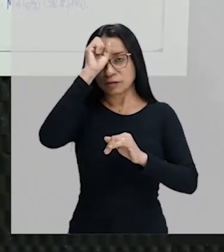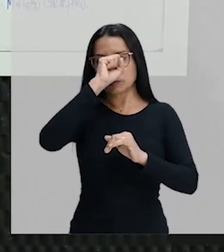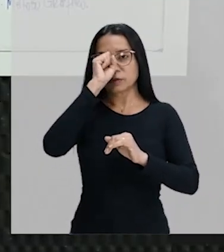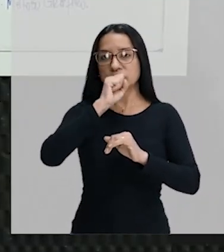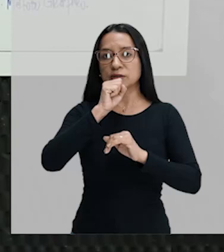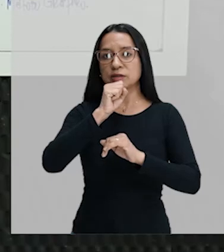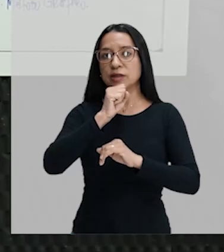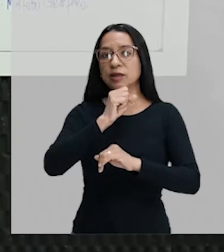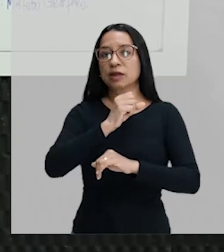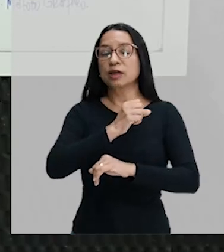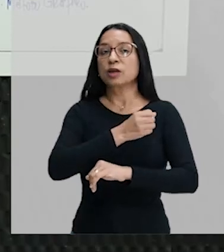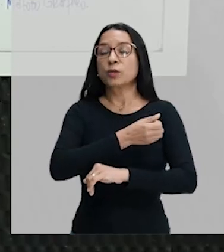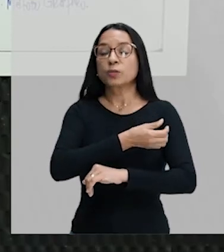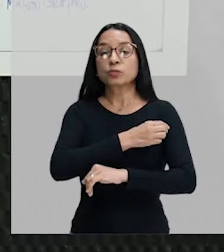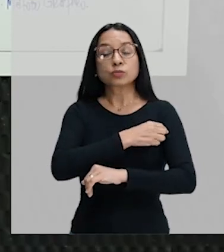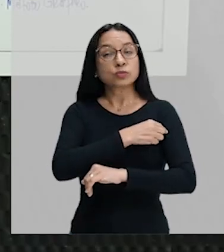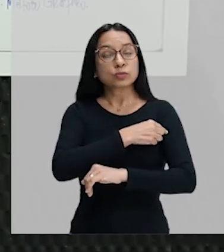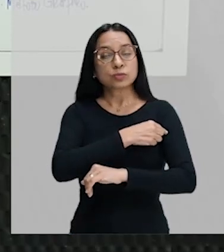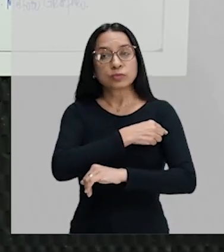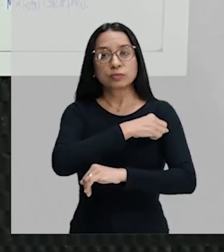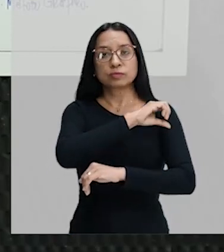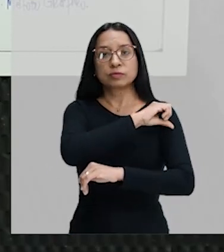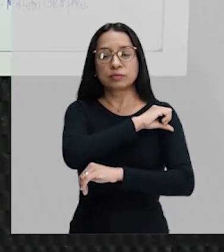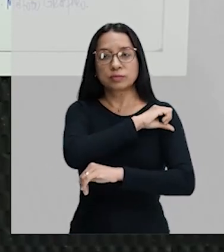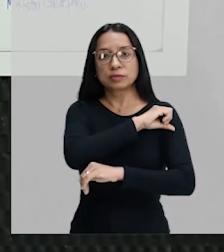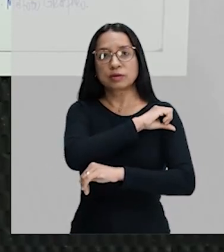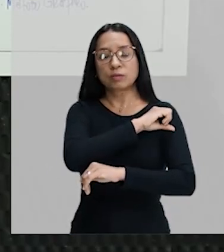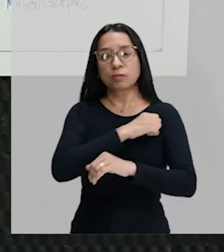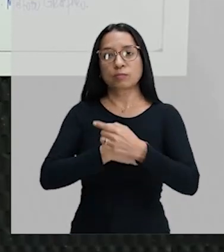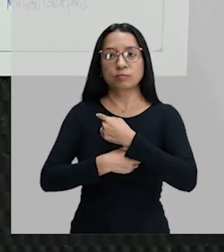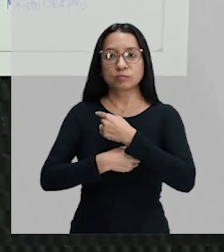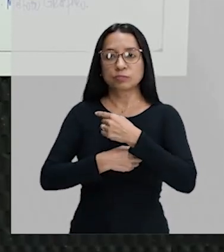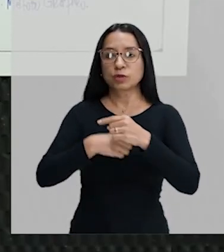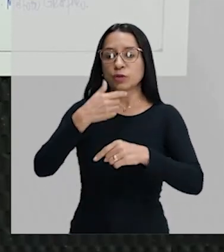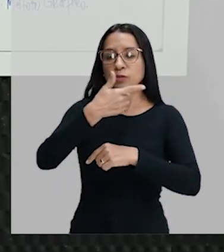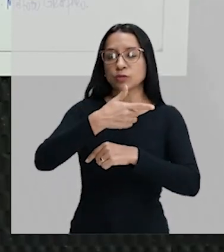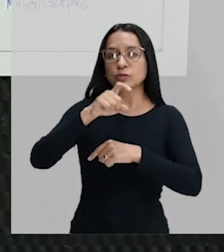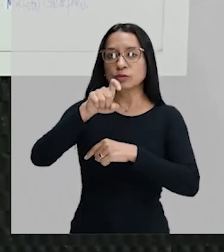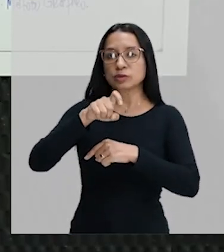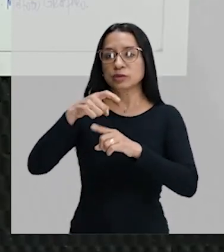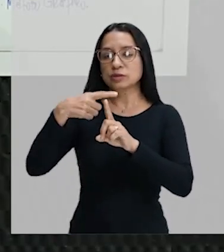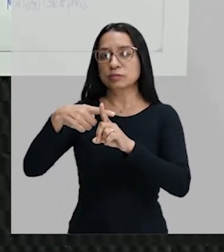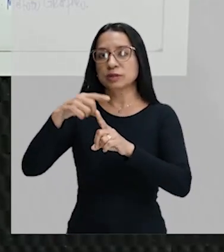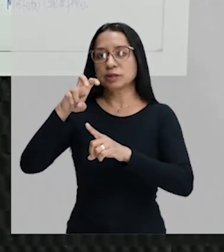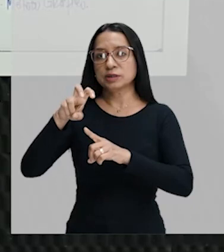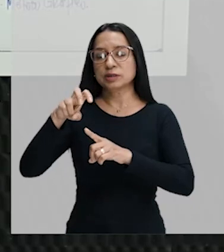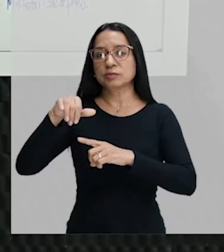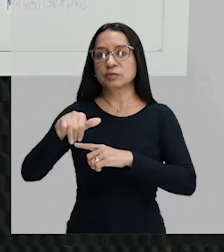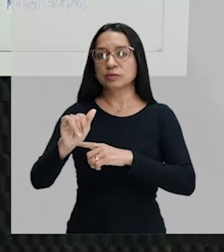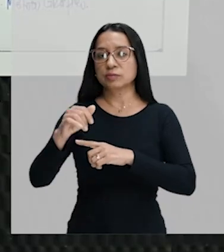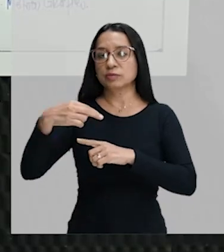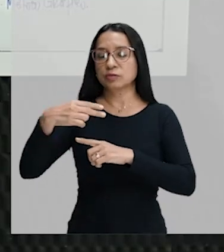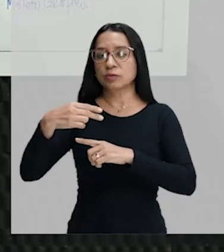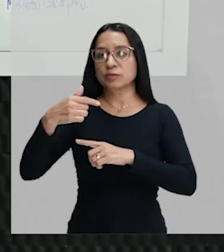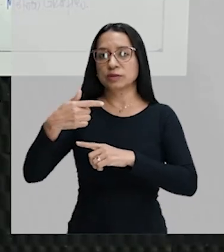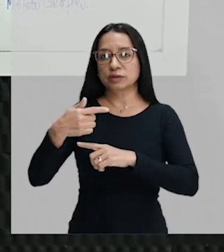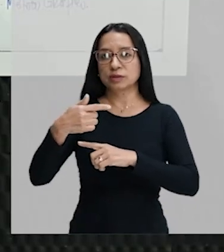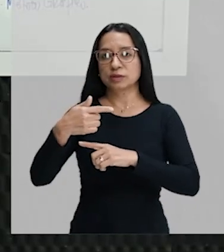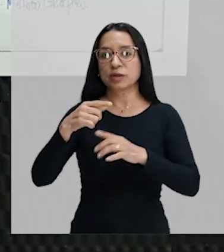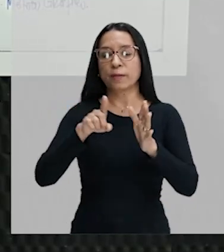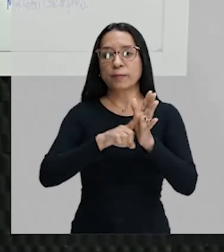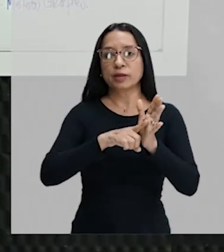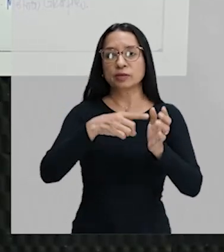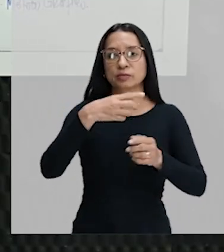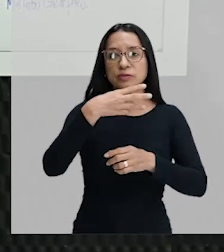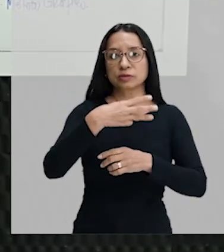ensino fundamental, tá? 2x mais 5y igual a 7, menos 3x mais y igual a 1. Lembrando, galera, que